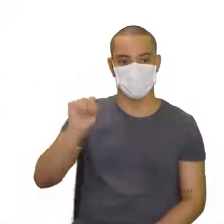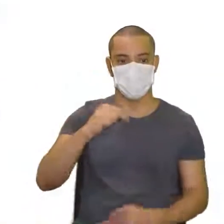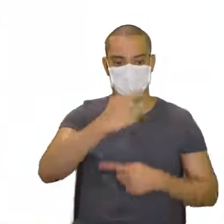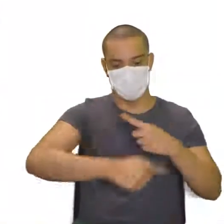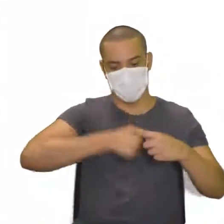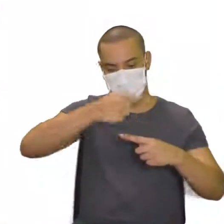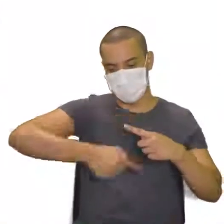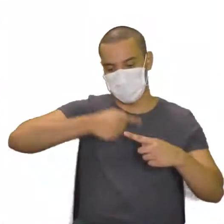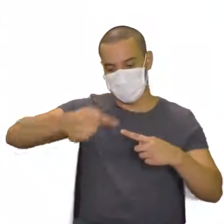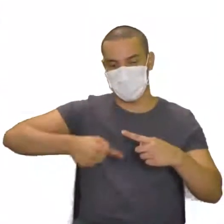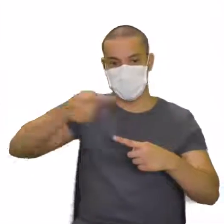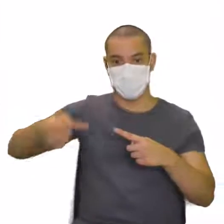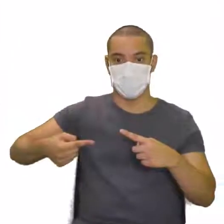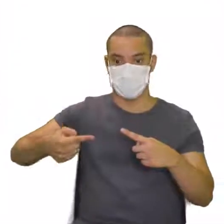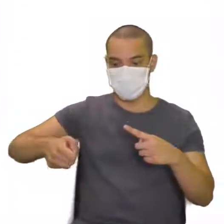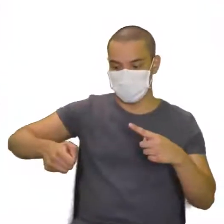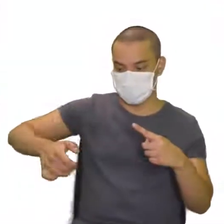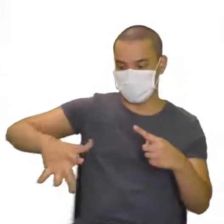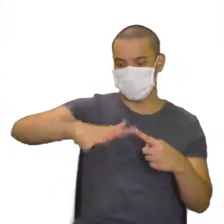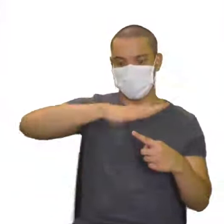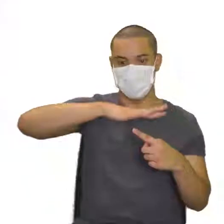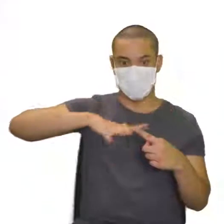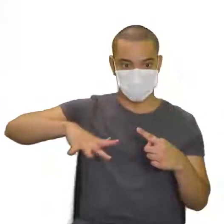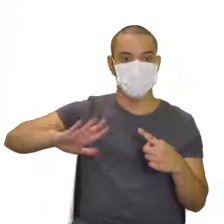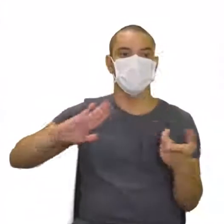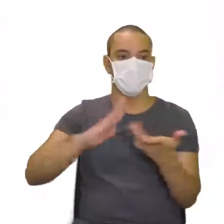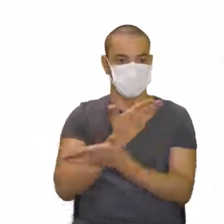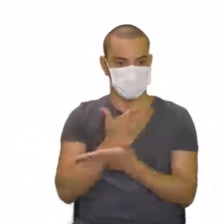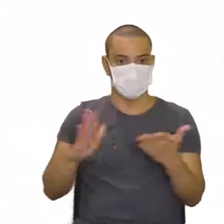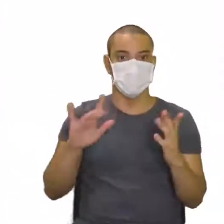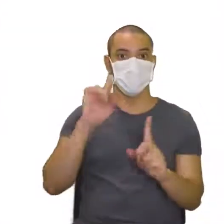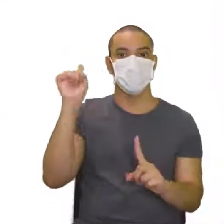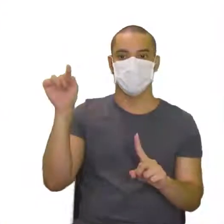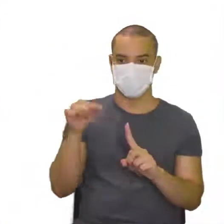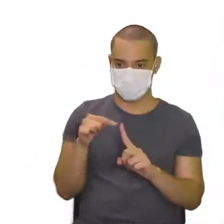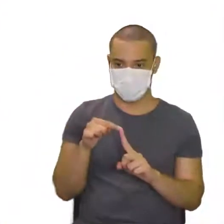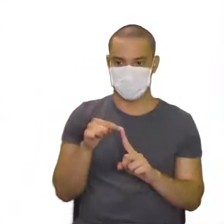enrolado que cria um campo magnético com determinada